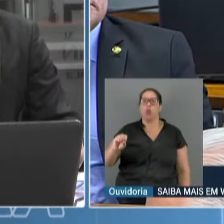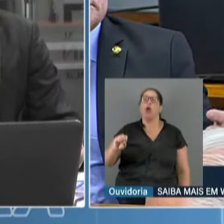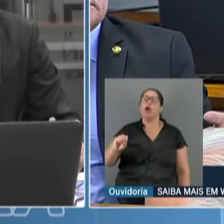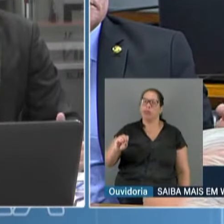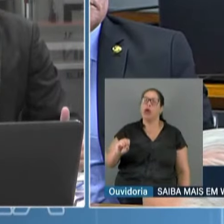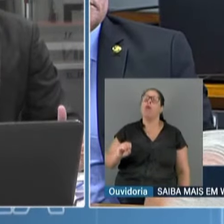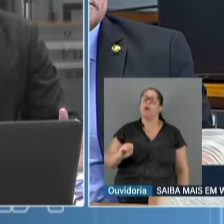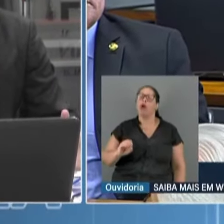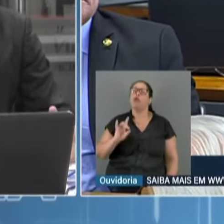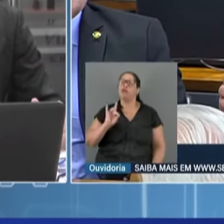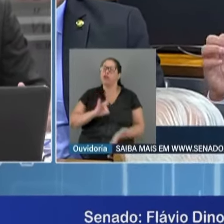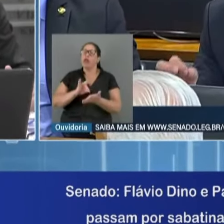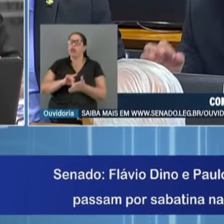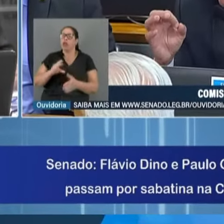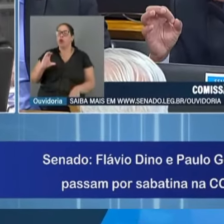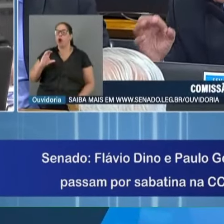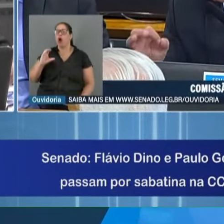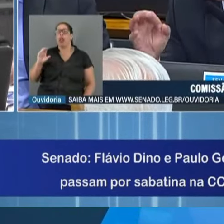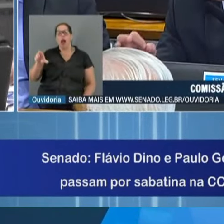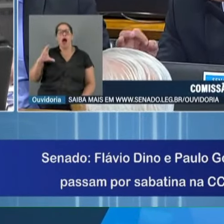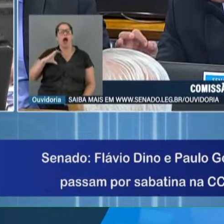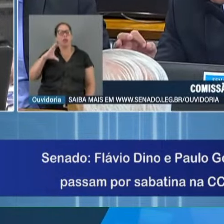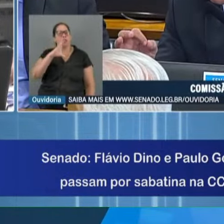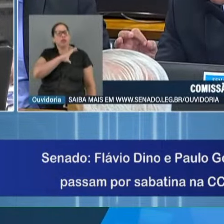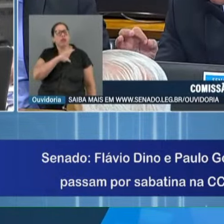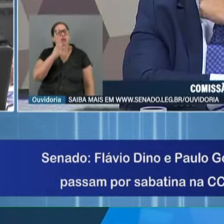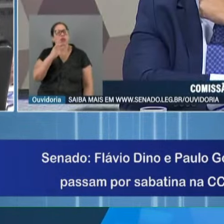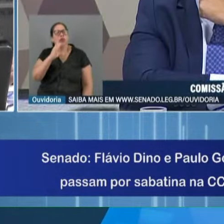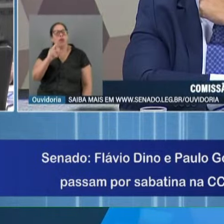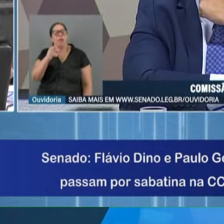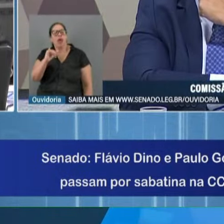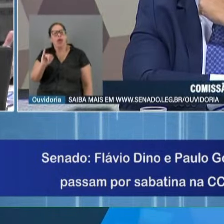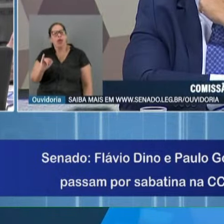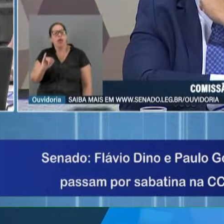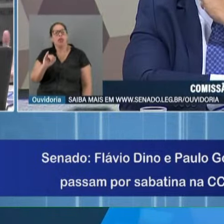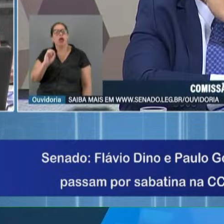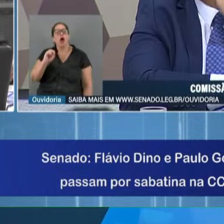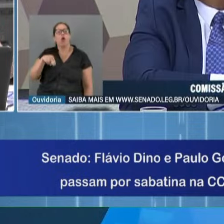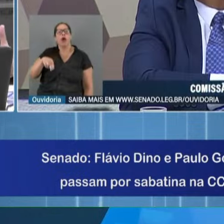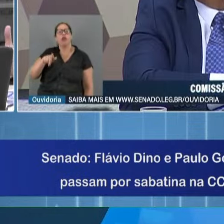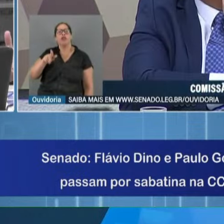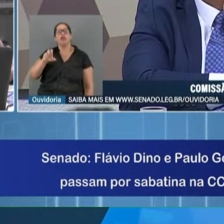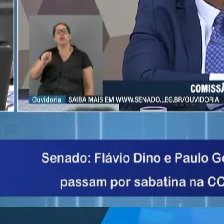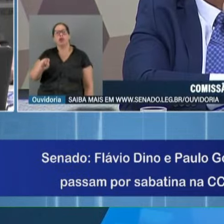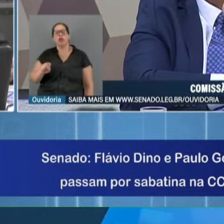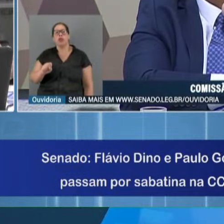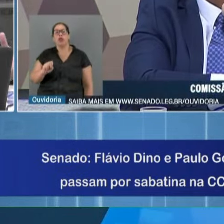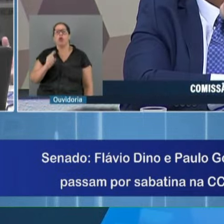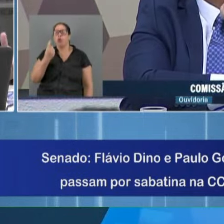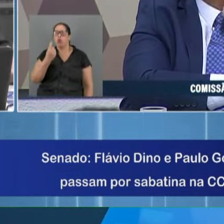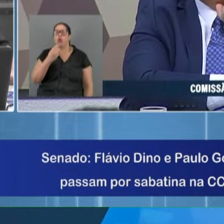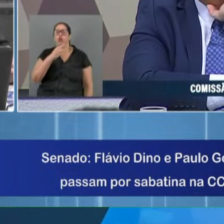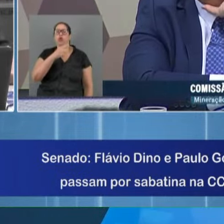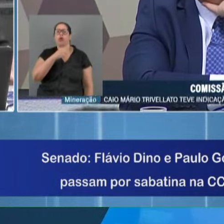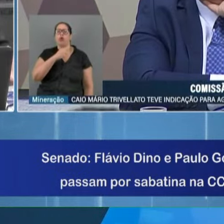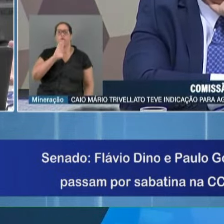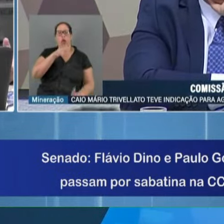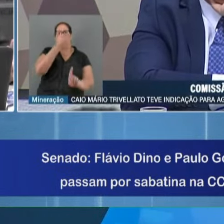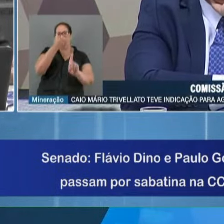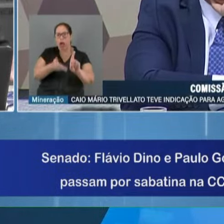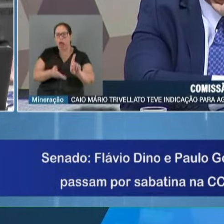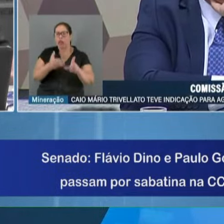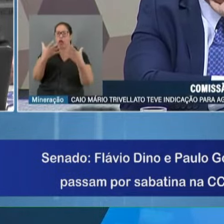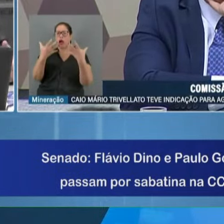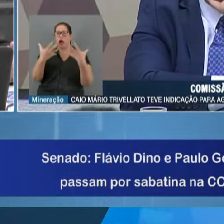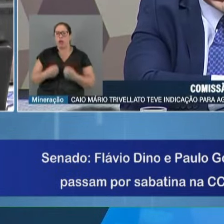O Dino que, inclusive, durante a sabatina, falou que não estranha políticos chegarem ao